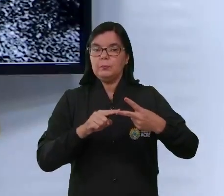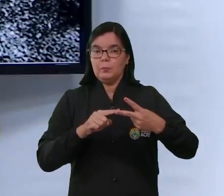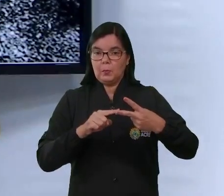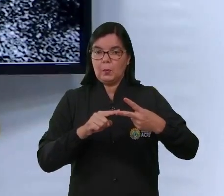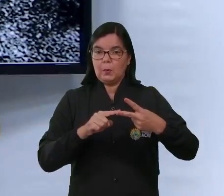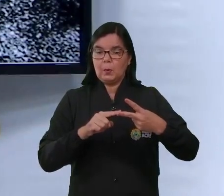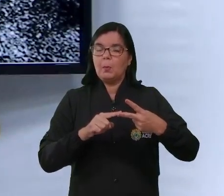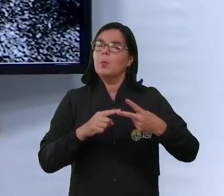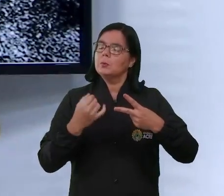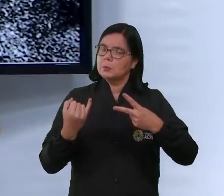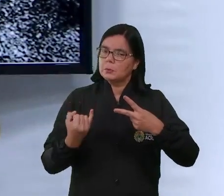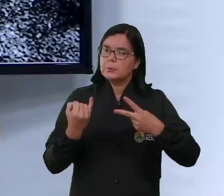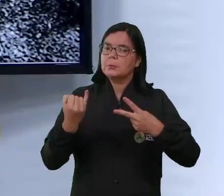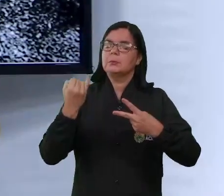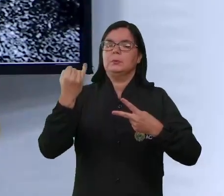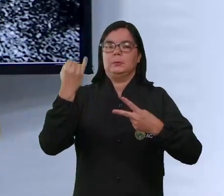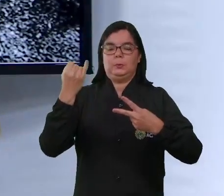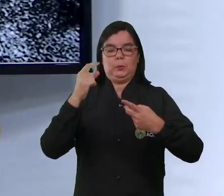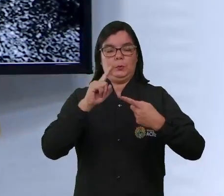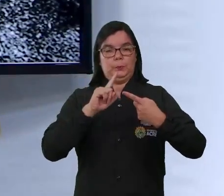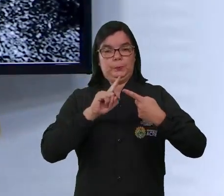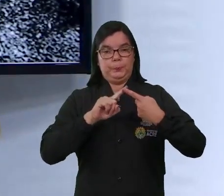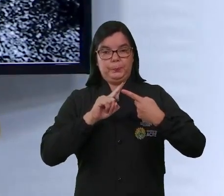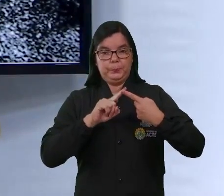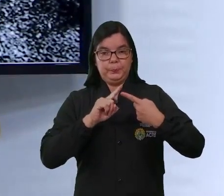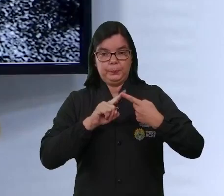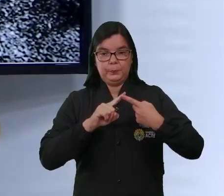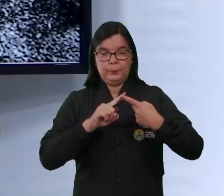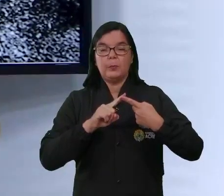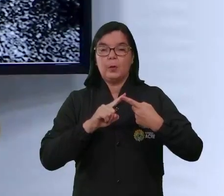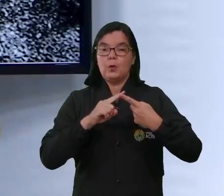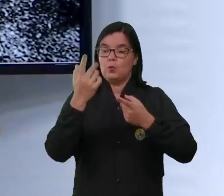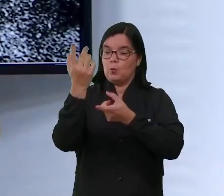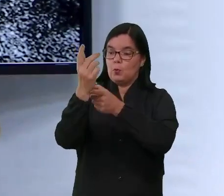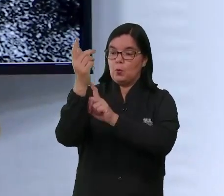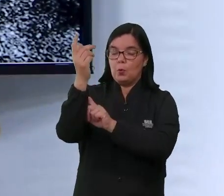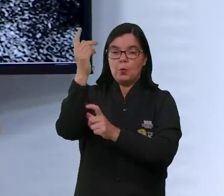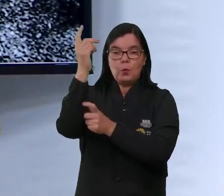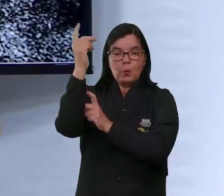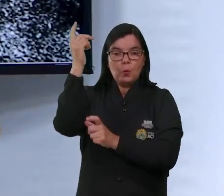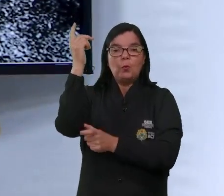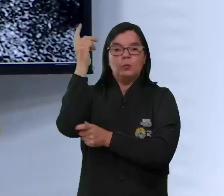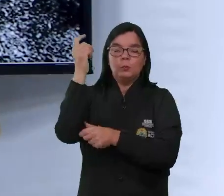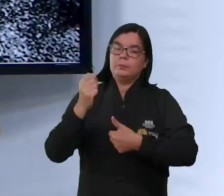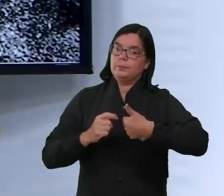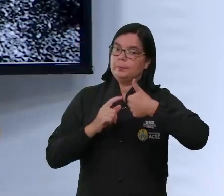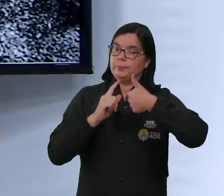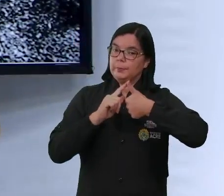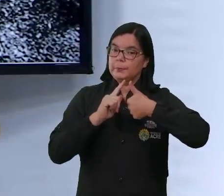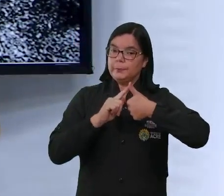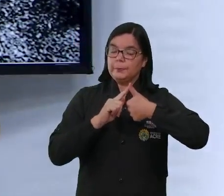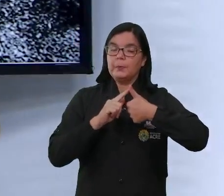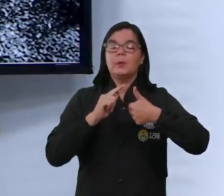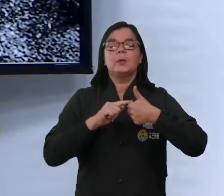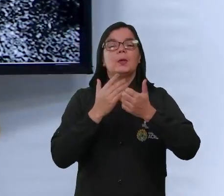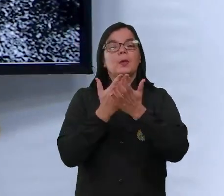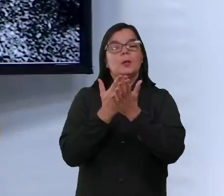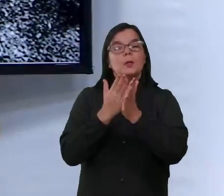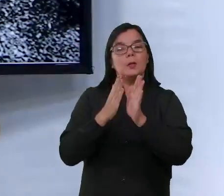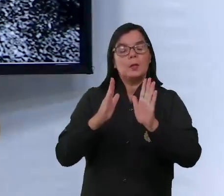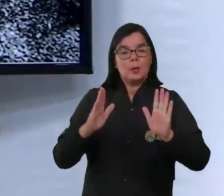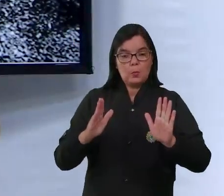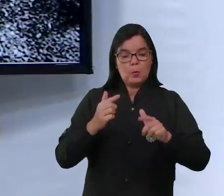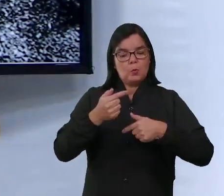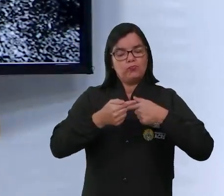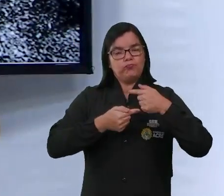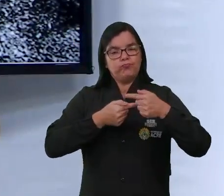bastante consideráveis, né? Nós tivemos o primeiro surto e o segundo surto da borracha, que acabou gerando